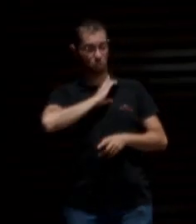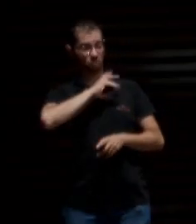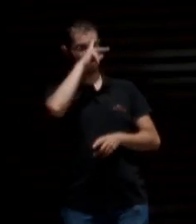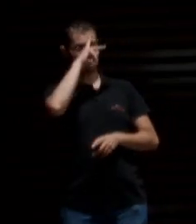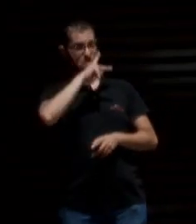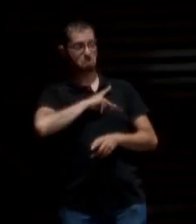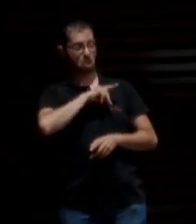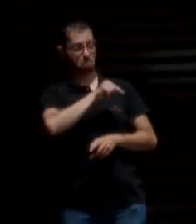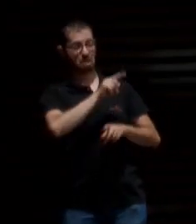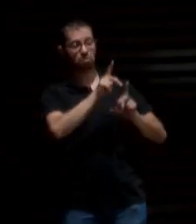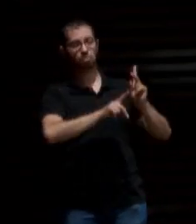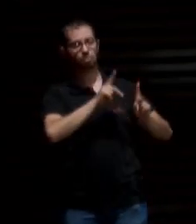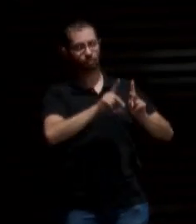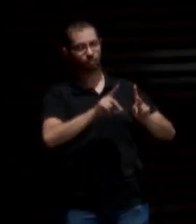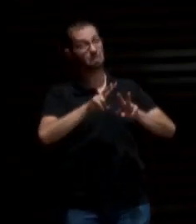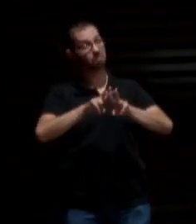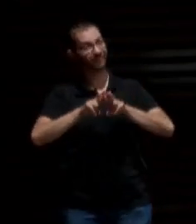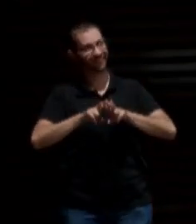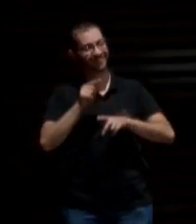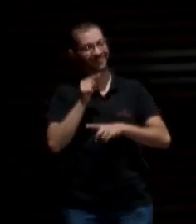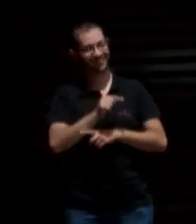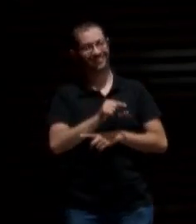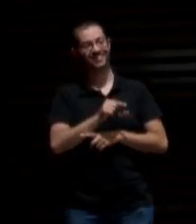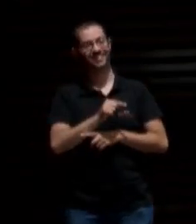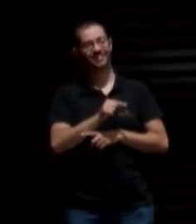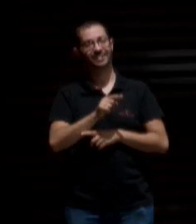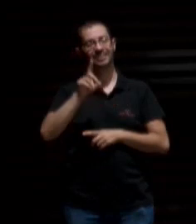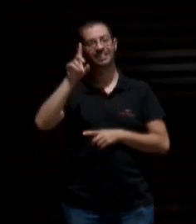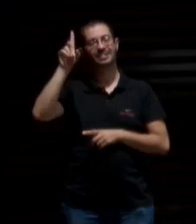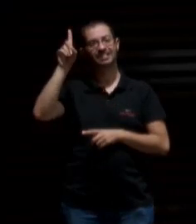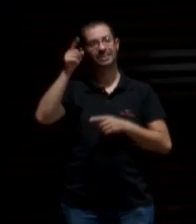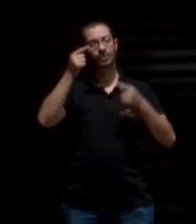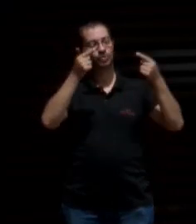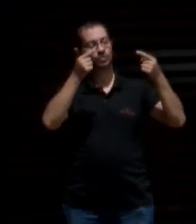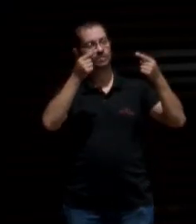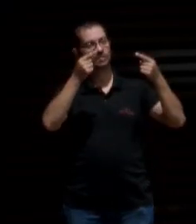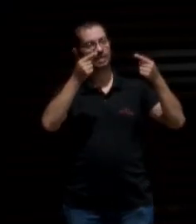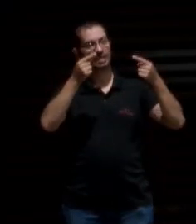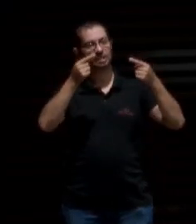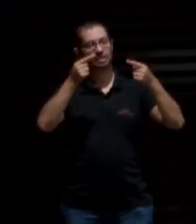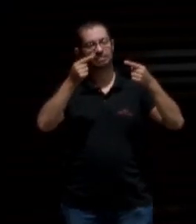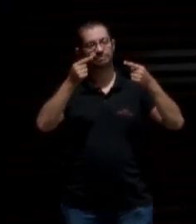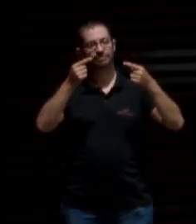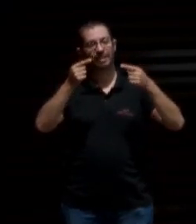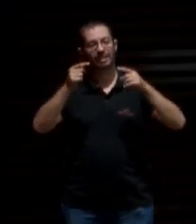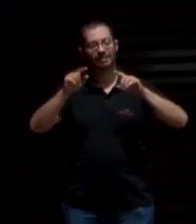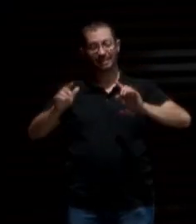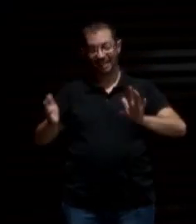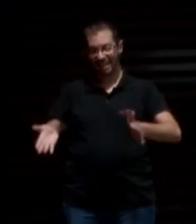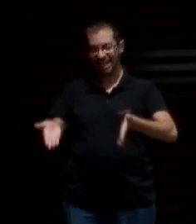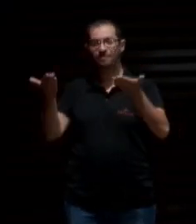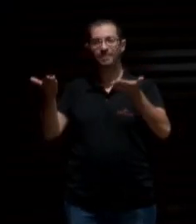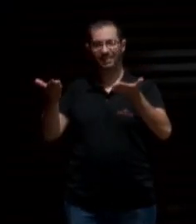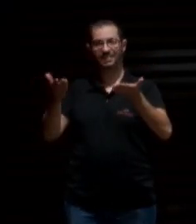meu povo, portanto, por isso, o Senhor suscita contra ele os adversários de Rezim e instiga os inimigos.